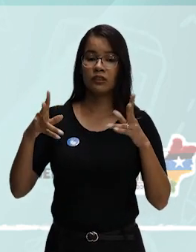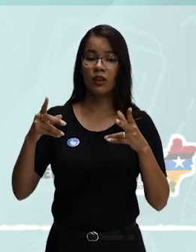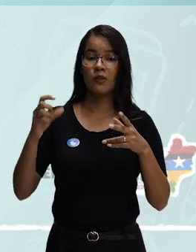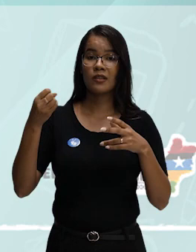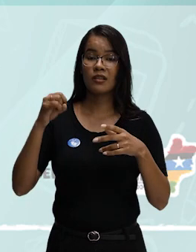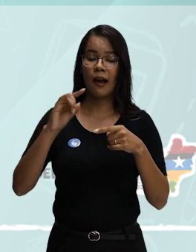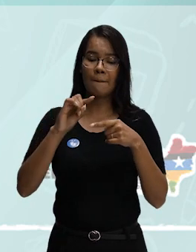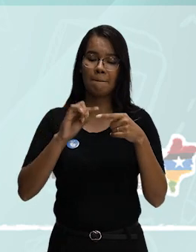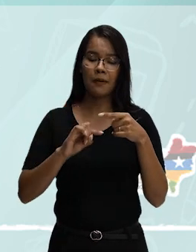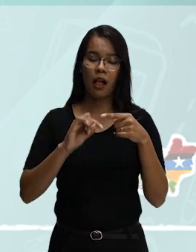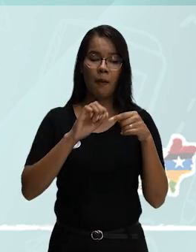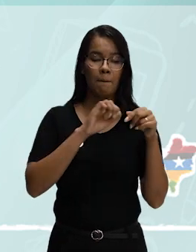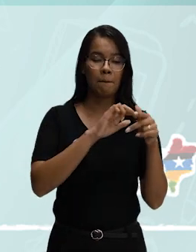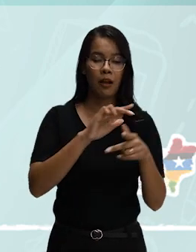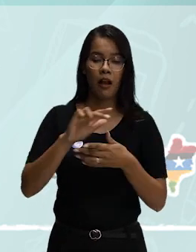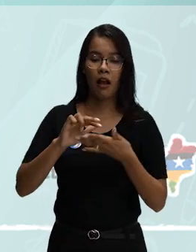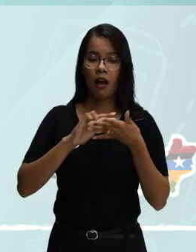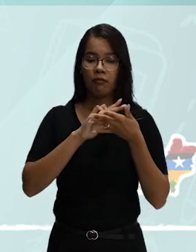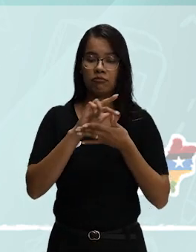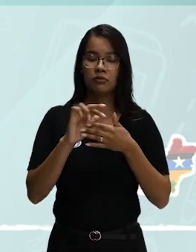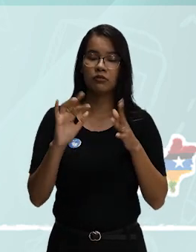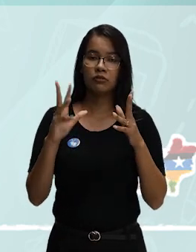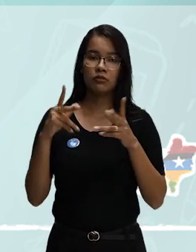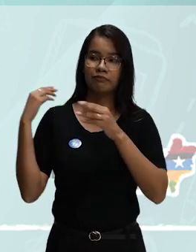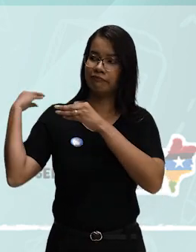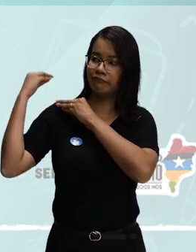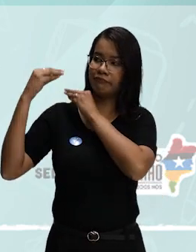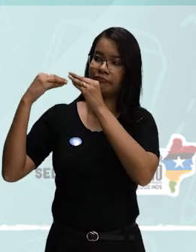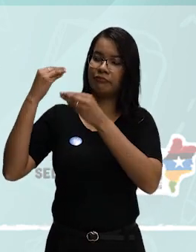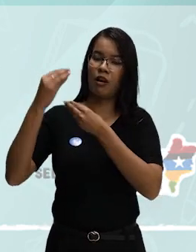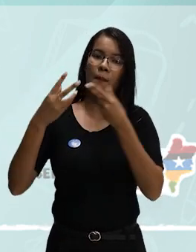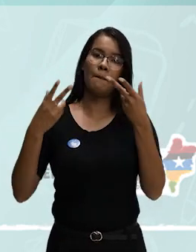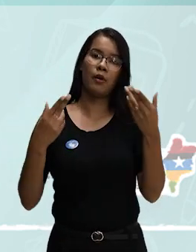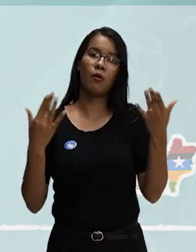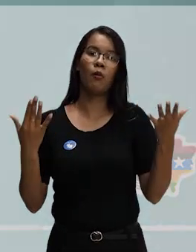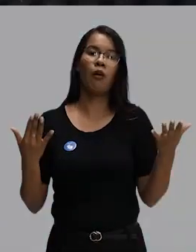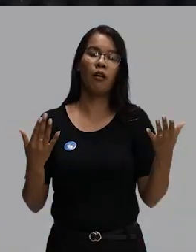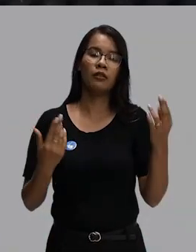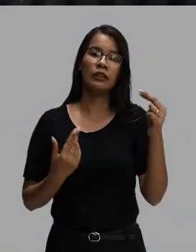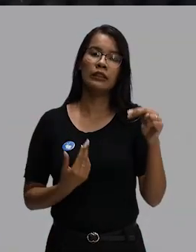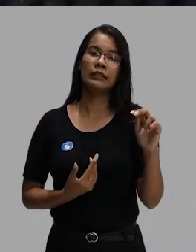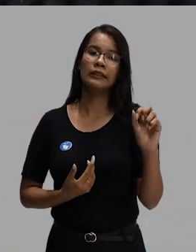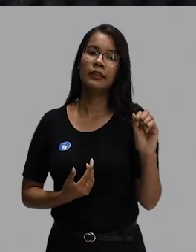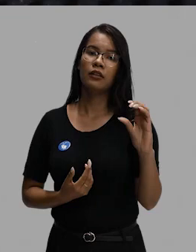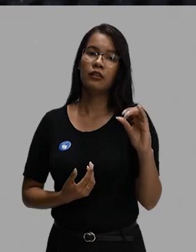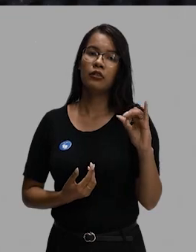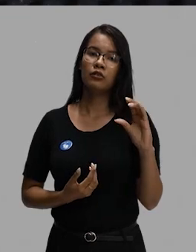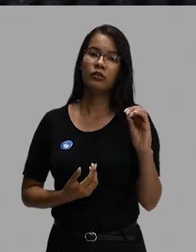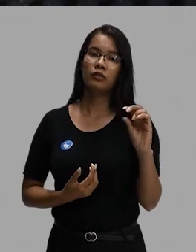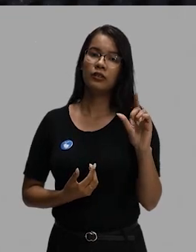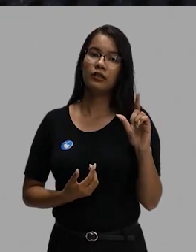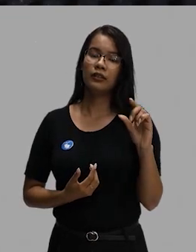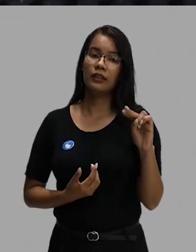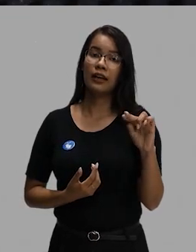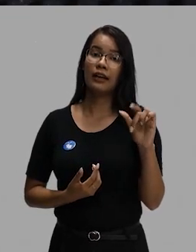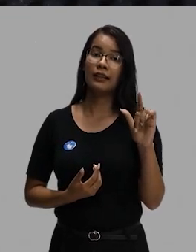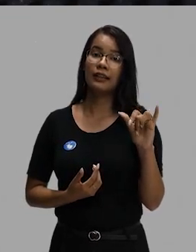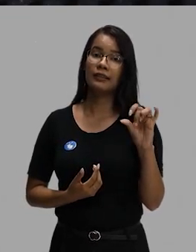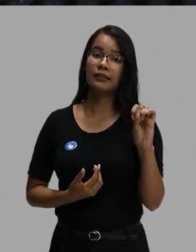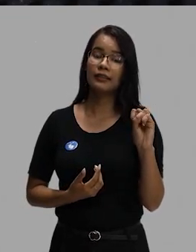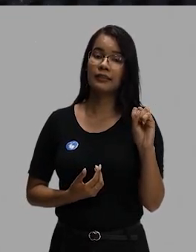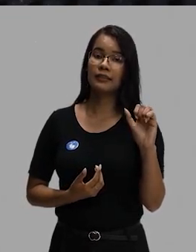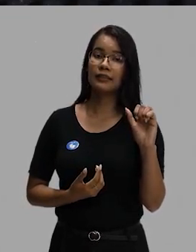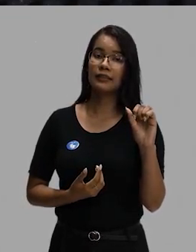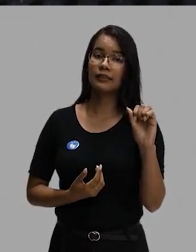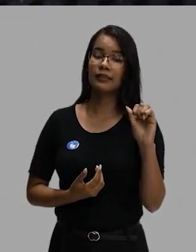todas pleiteando a mesma herança. Que herança? A nacionalidade, a importância de se preservar,